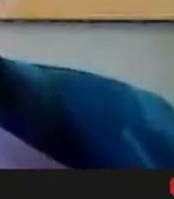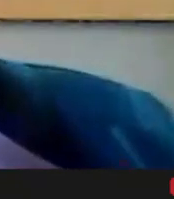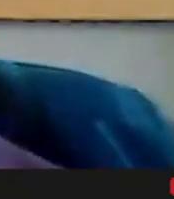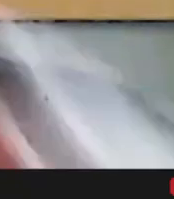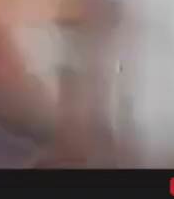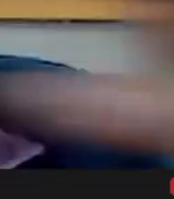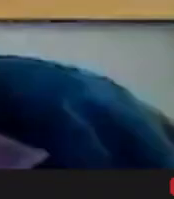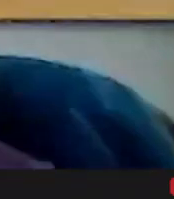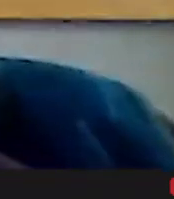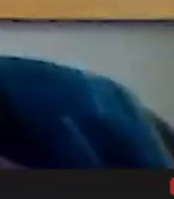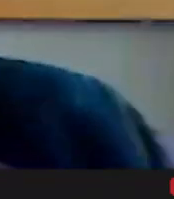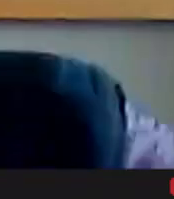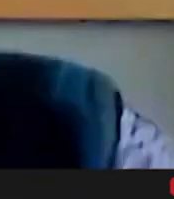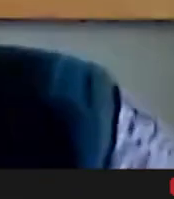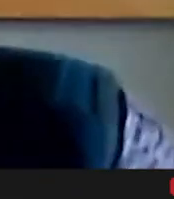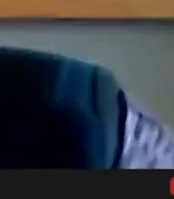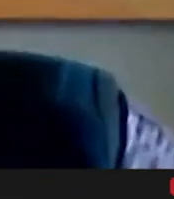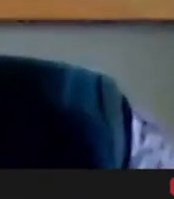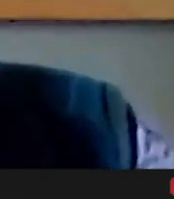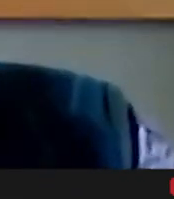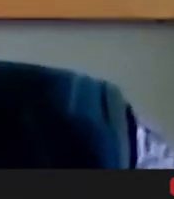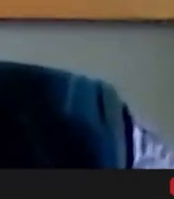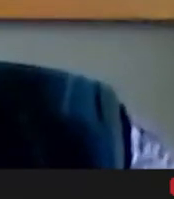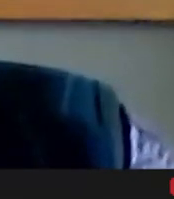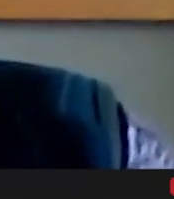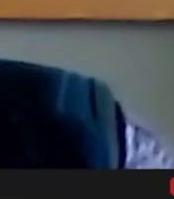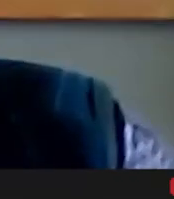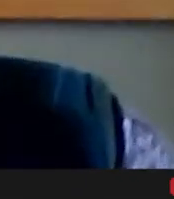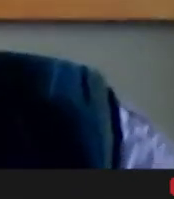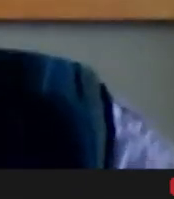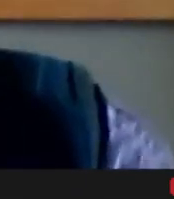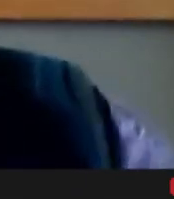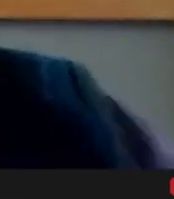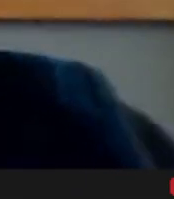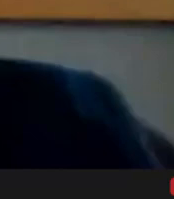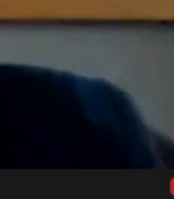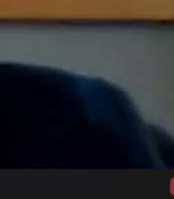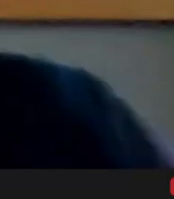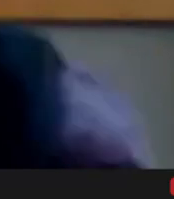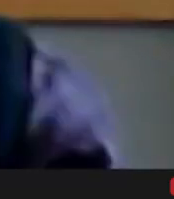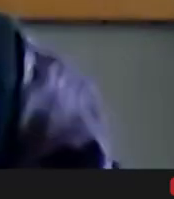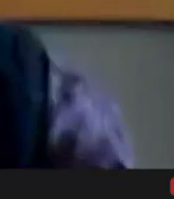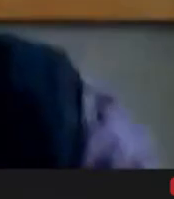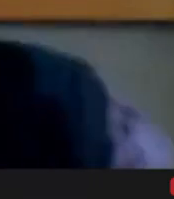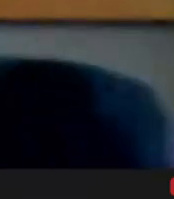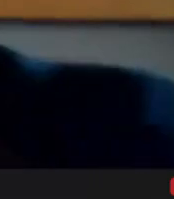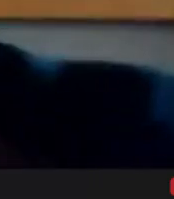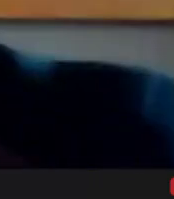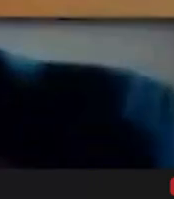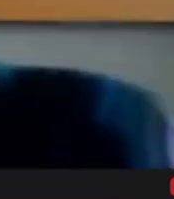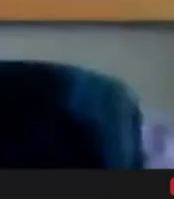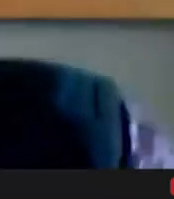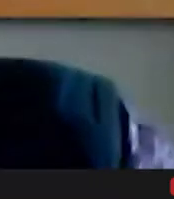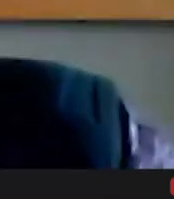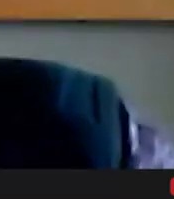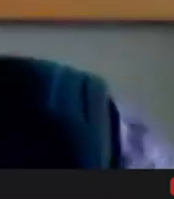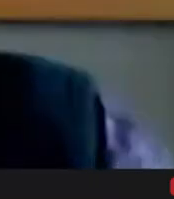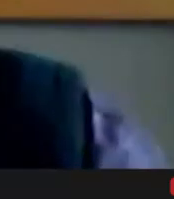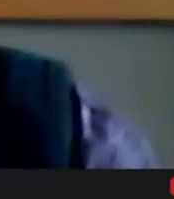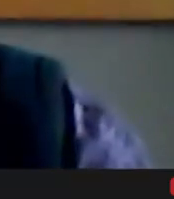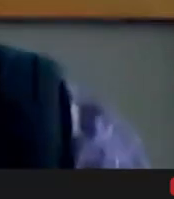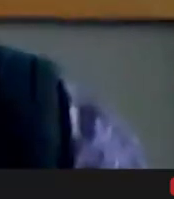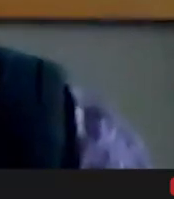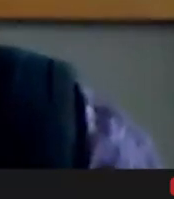a decifrar e a ter uma cultura humanista e solidária. Então, Ingrid, vamos começar a